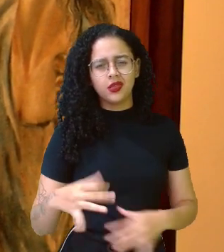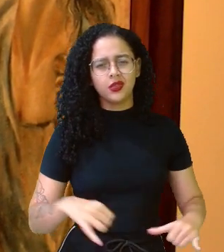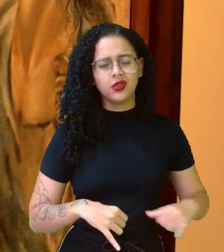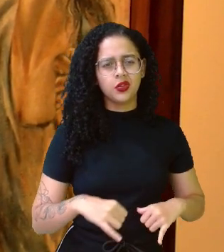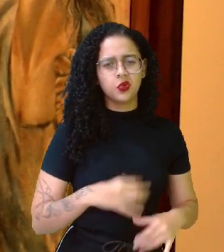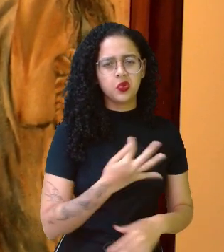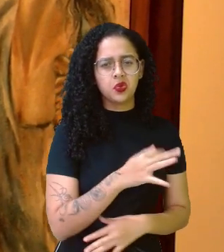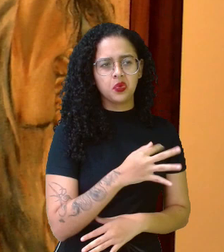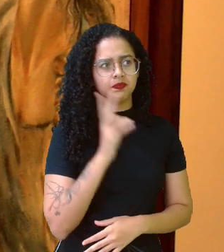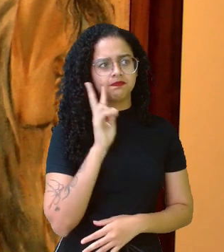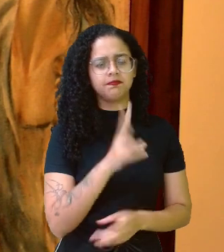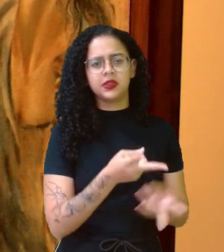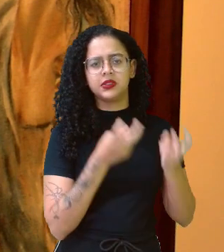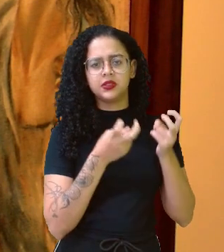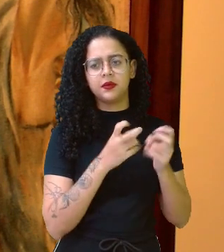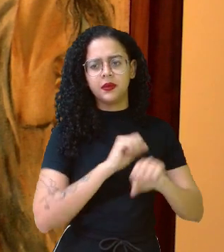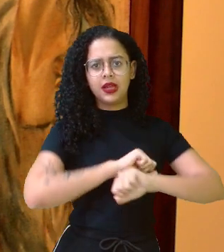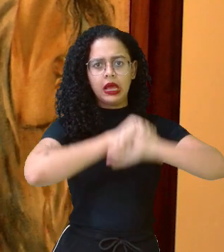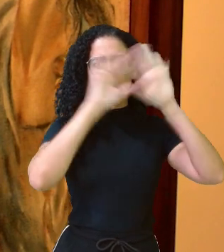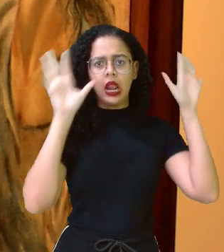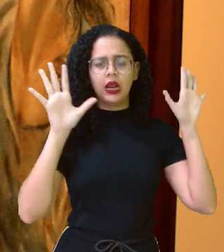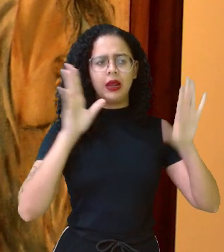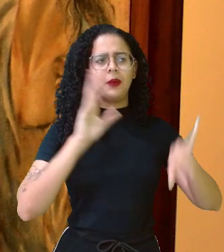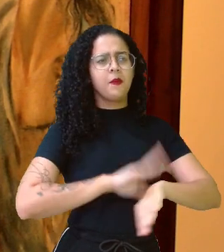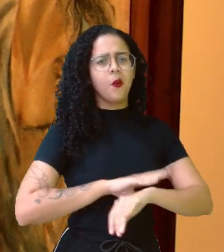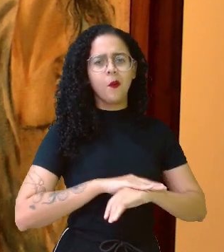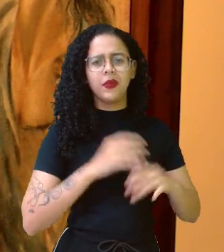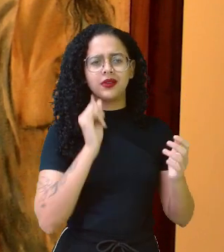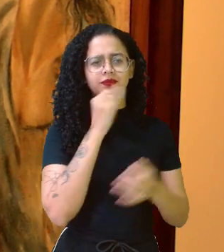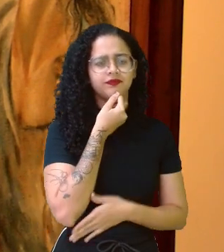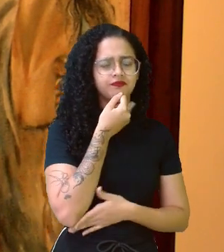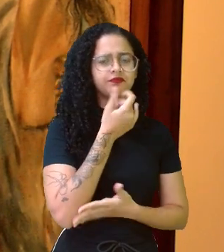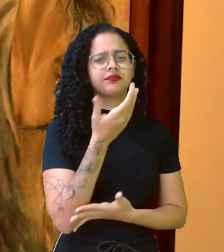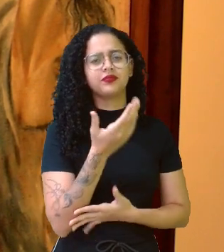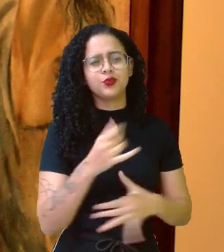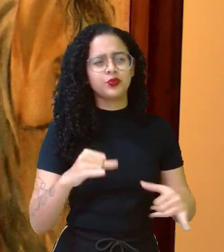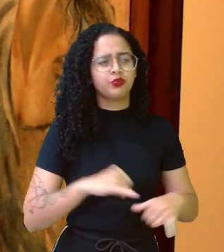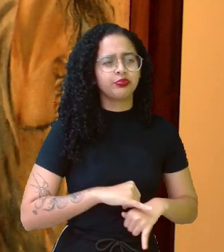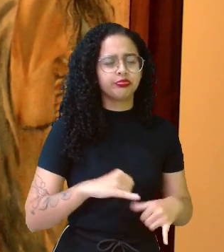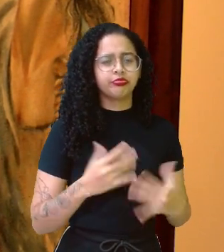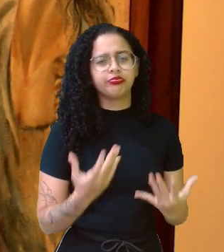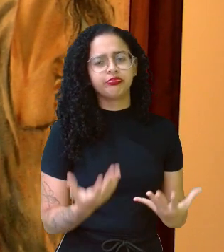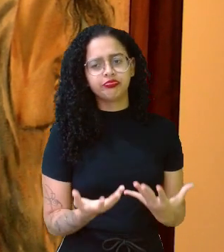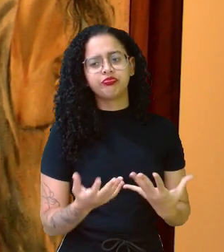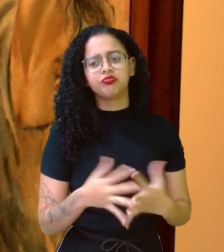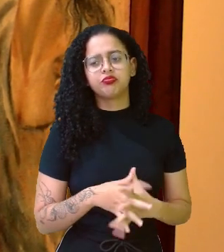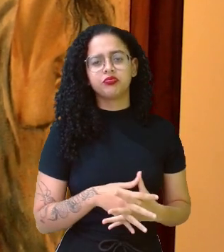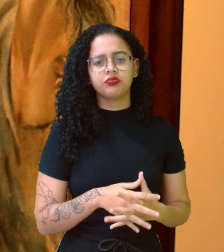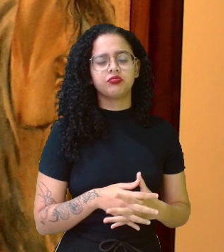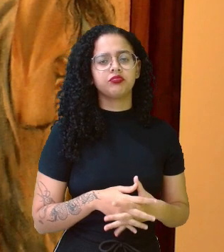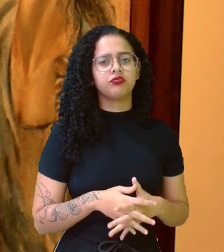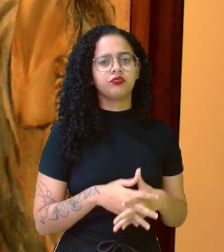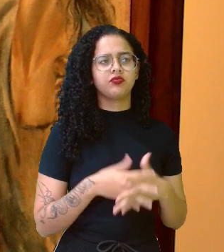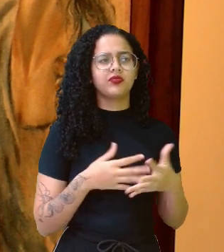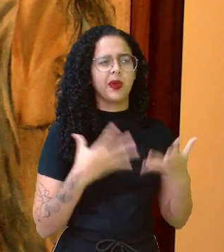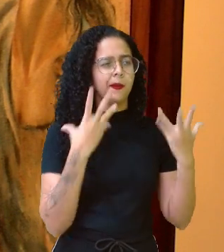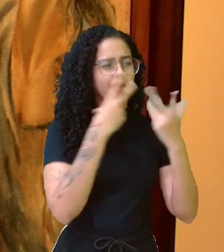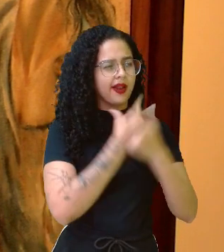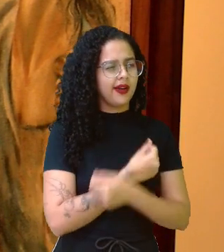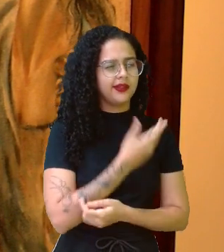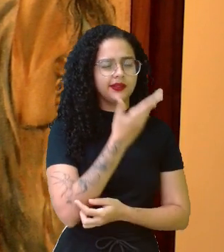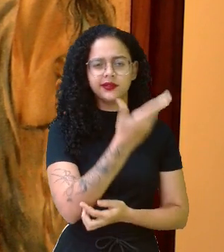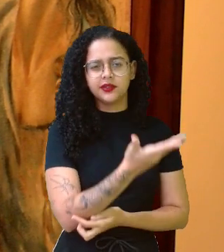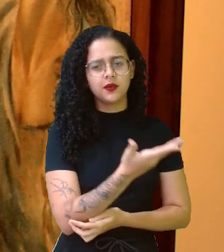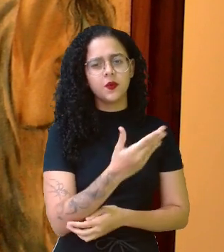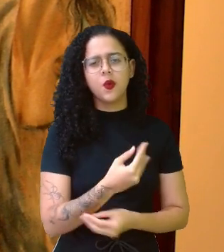ver claramente que é um momento assim de tristeza, de sofrimento. Isso, Né? perfeito. E é belíssimo, né? Como